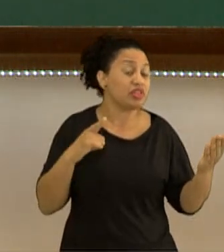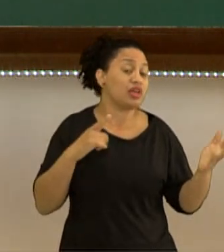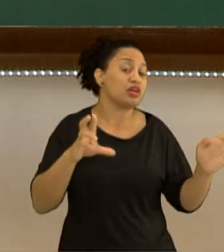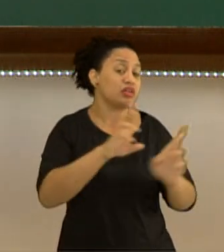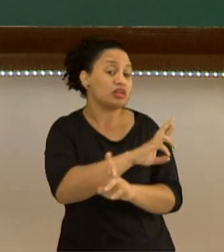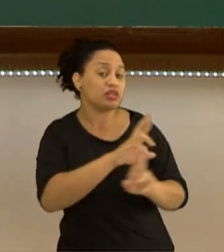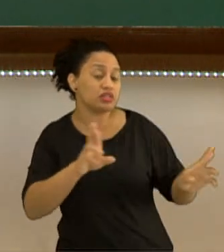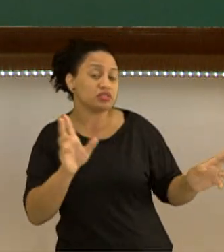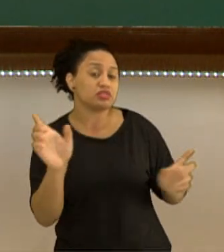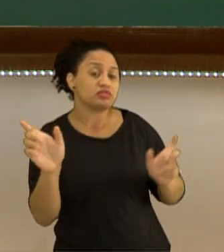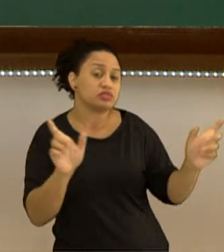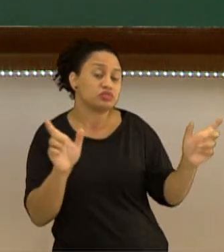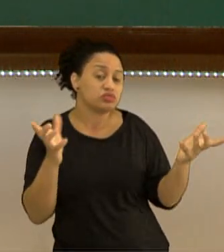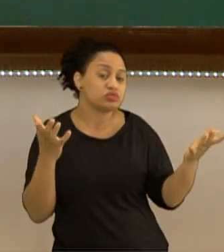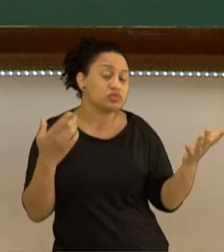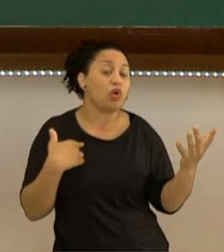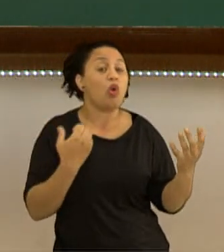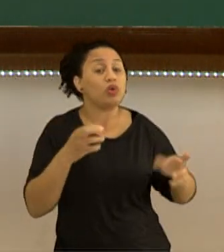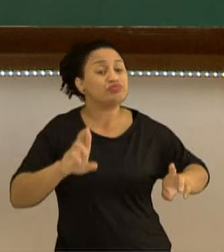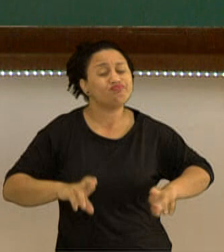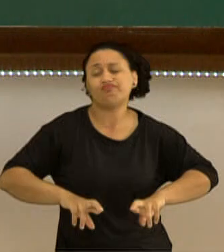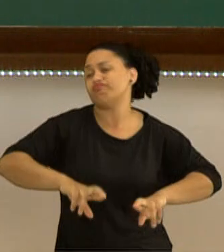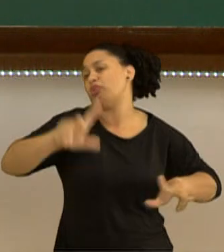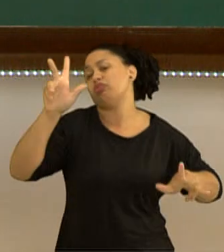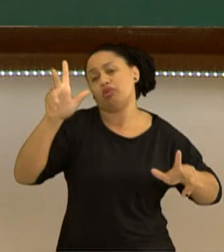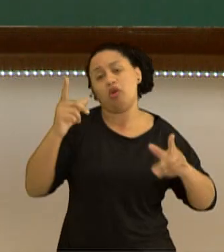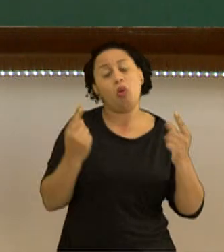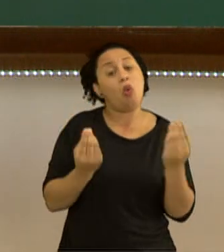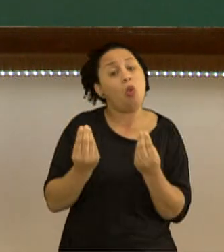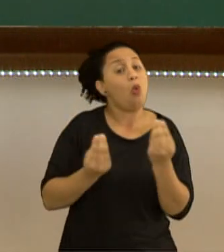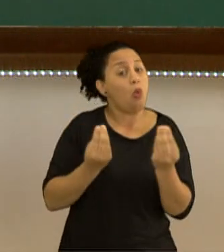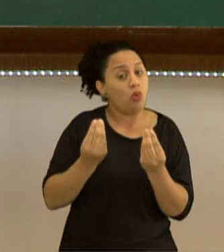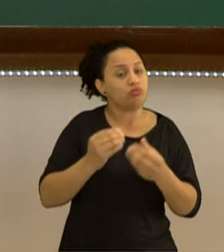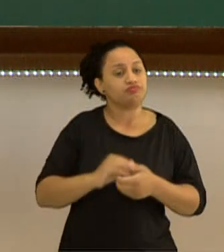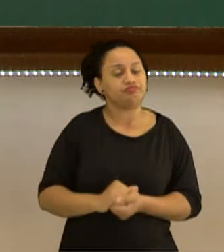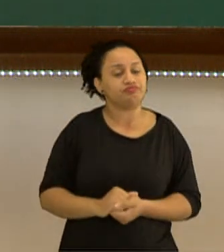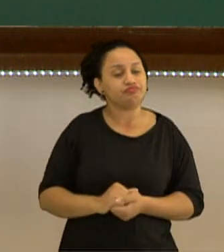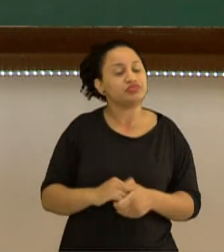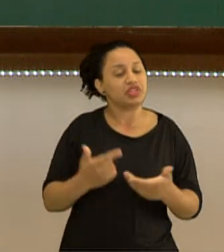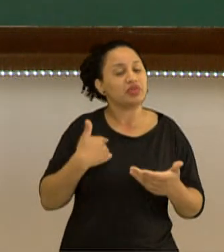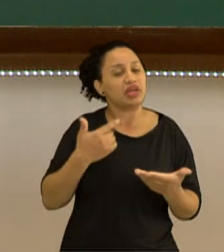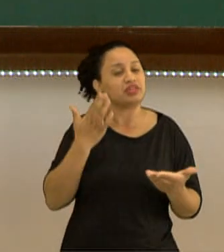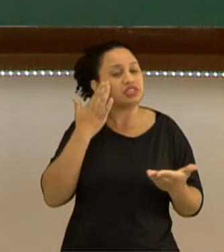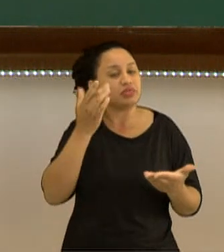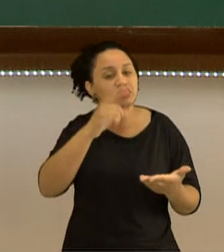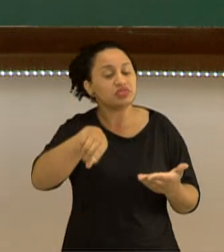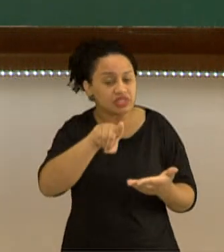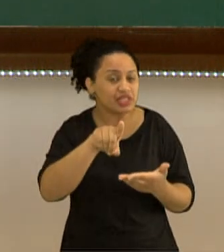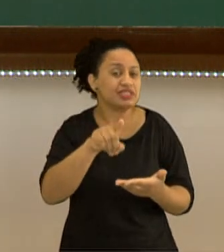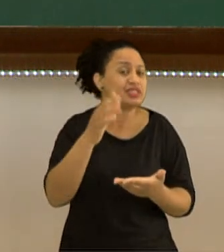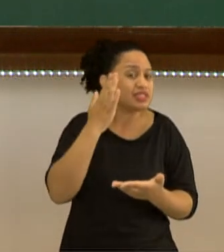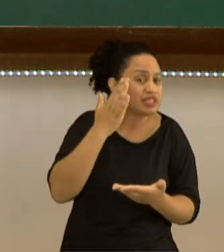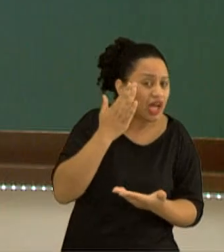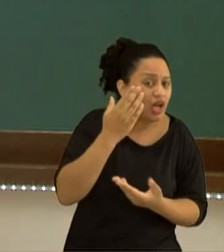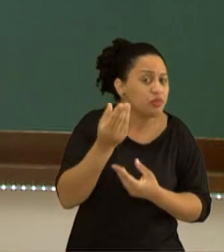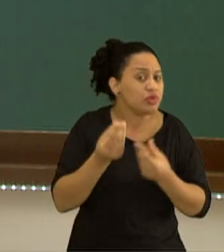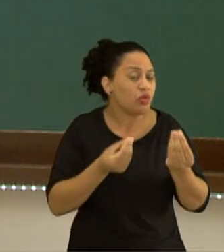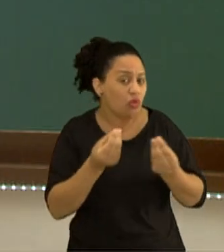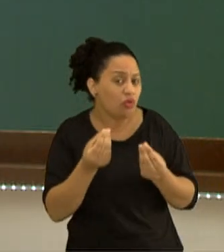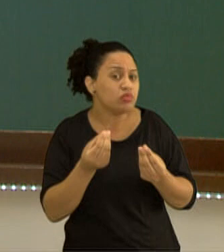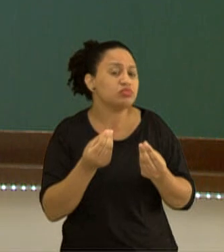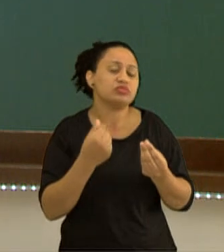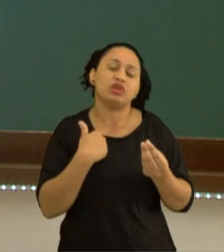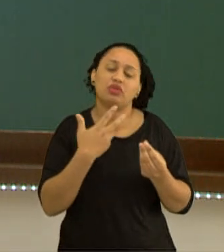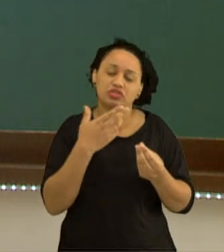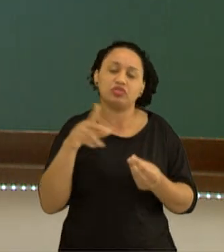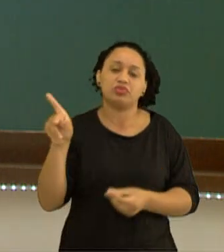relação entre as duas? Ou são coisas diferentes? Antes de responder, eu quero ouvir de vocês, eu quero saber de vocês. E certamente o professor